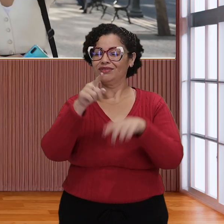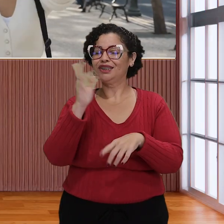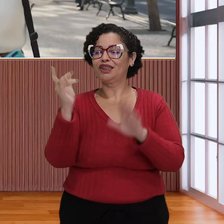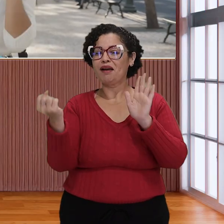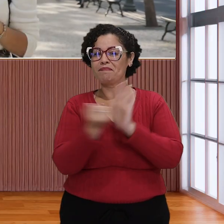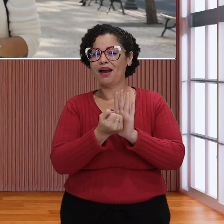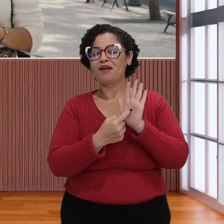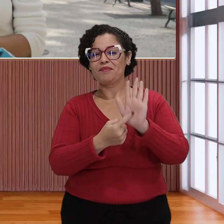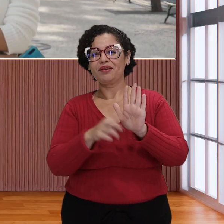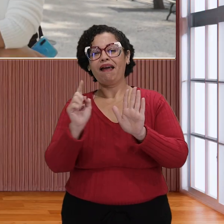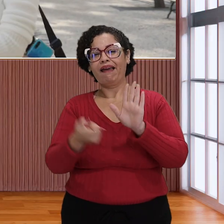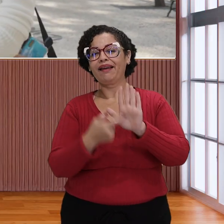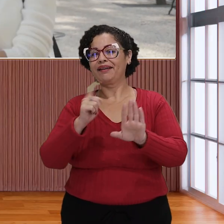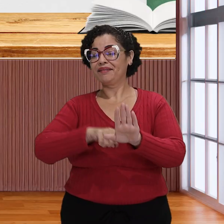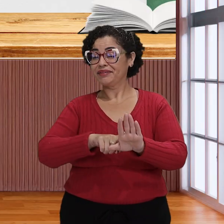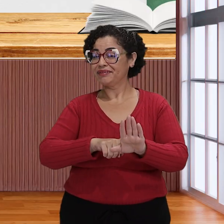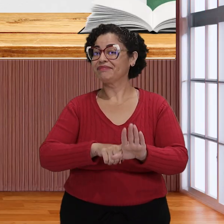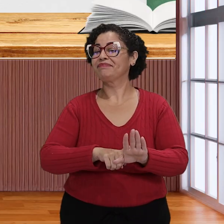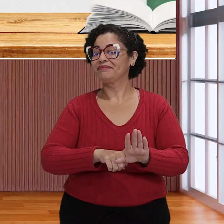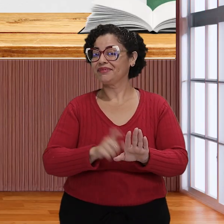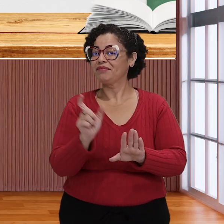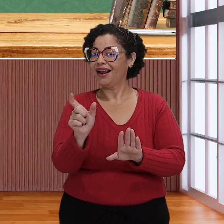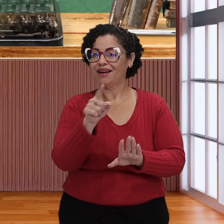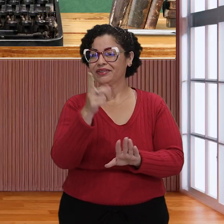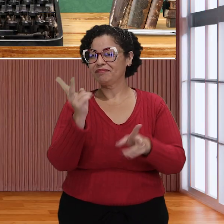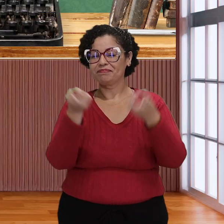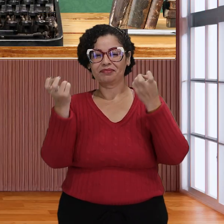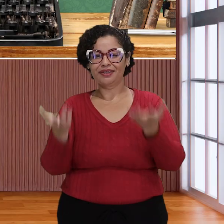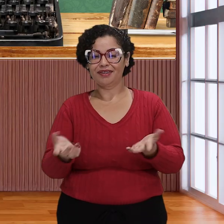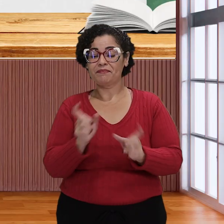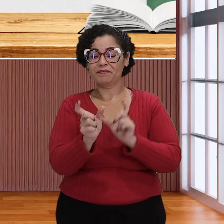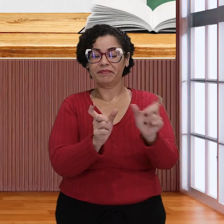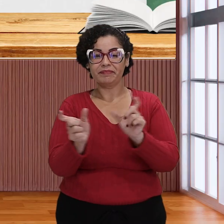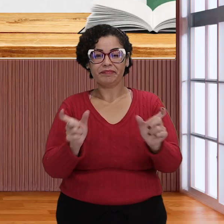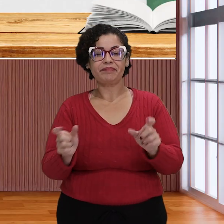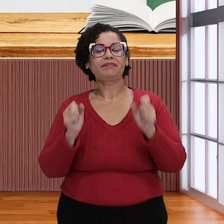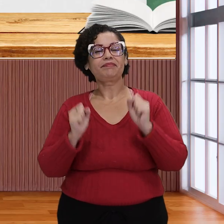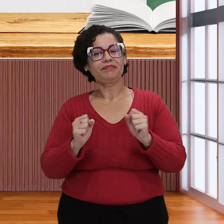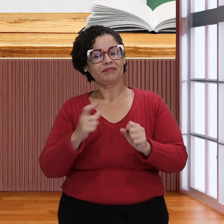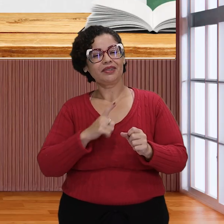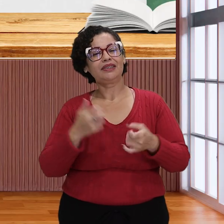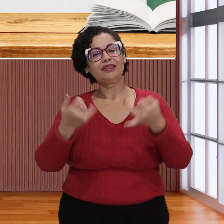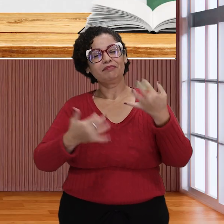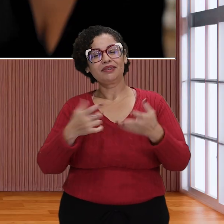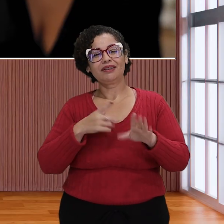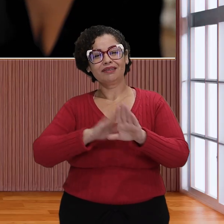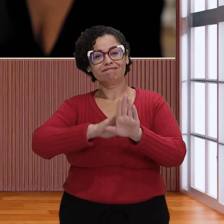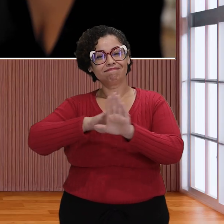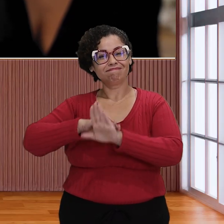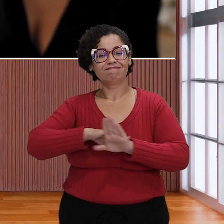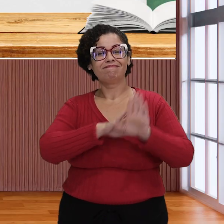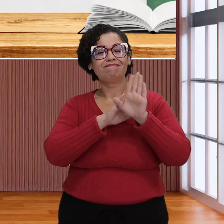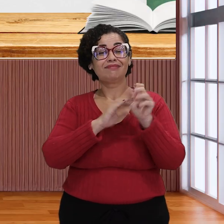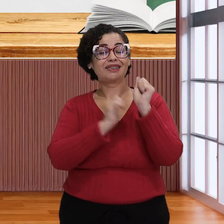Então você já foi atingido por uma figura de palavra e nem sabia. As palavras podem ter